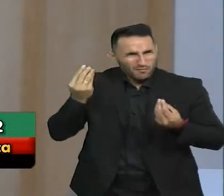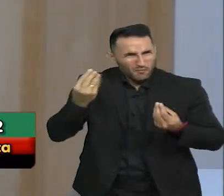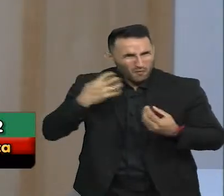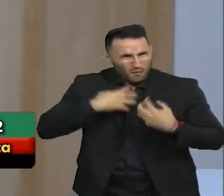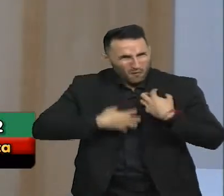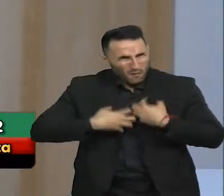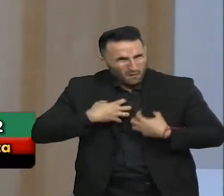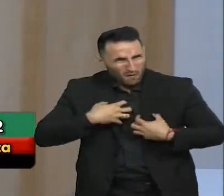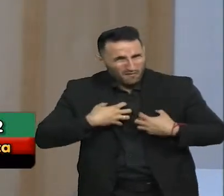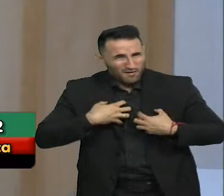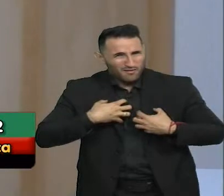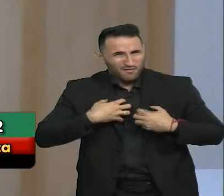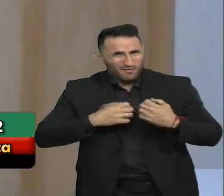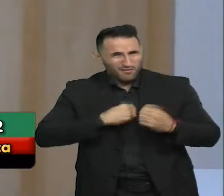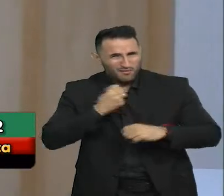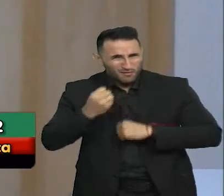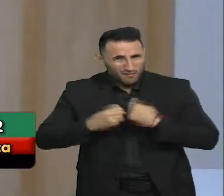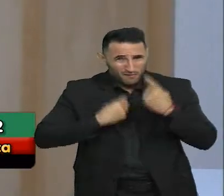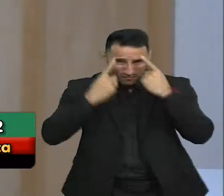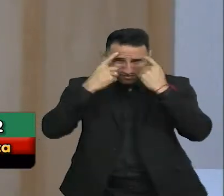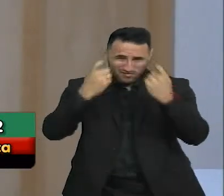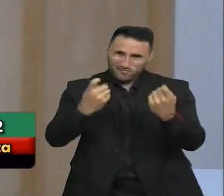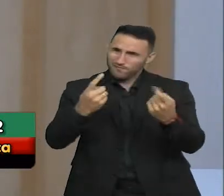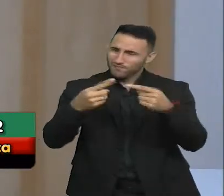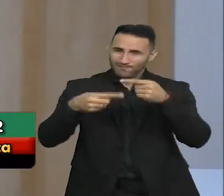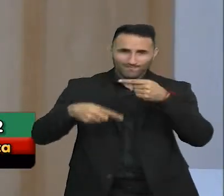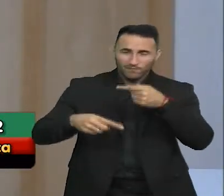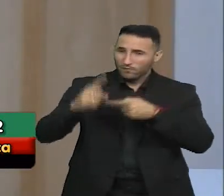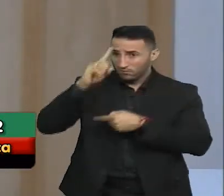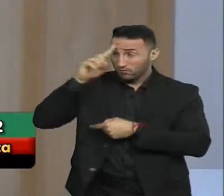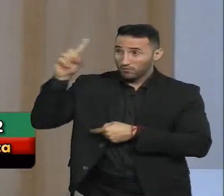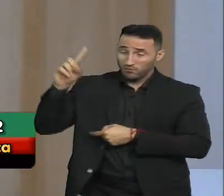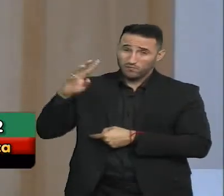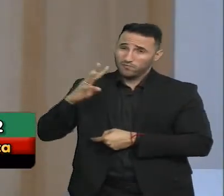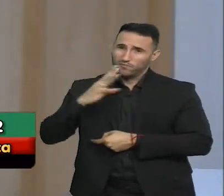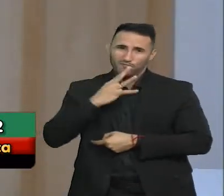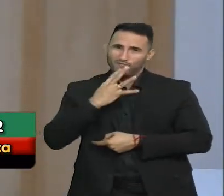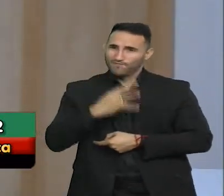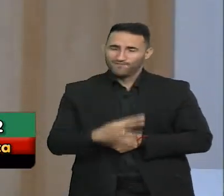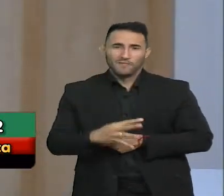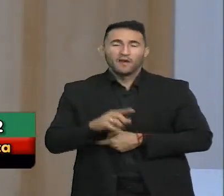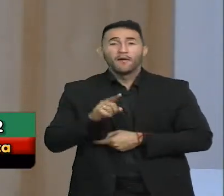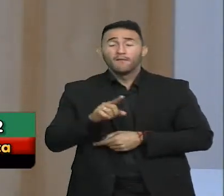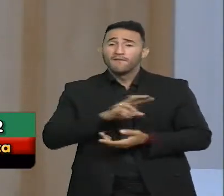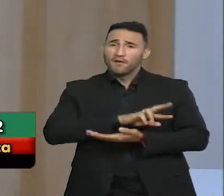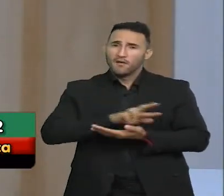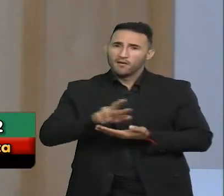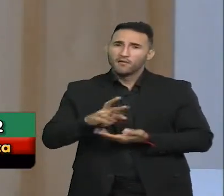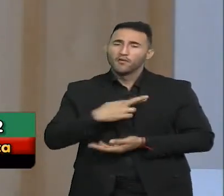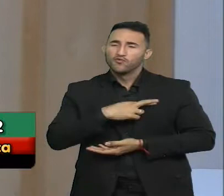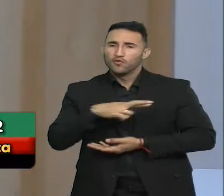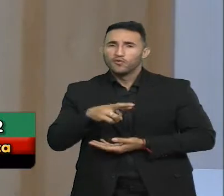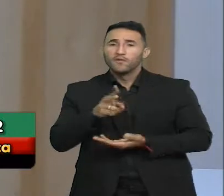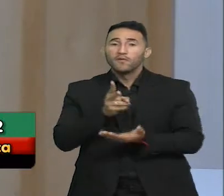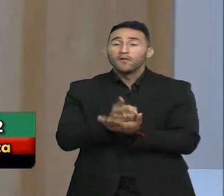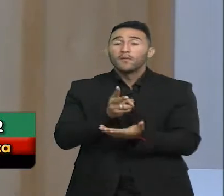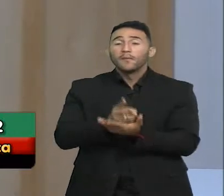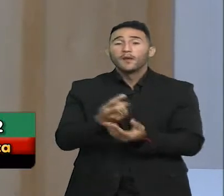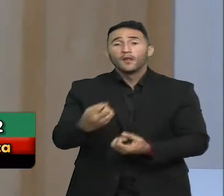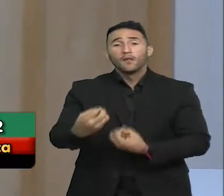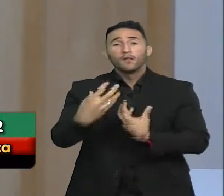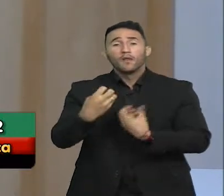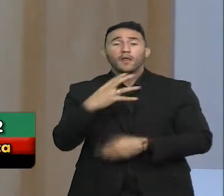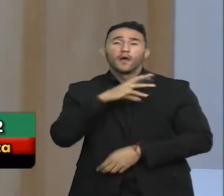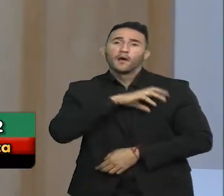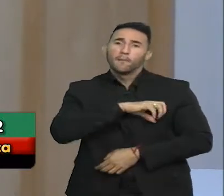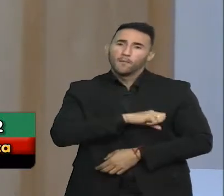violência, e que só eles conhecem, porque as variadas religiões ensinam amor e fraternidade, tão em falta